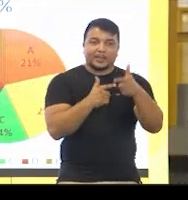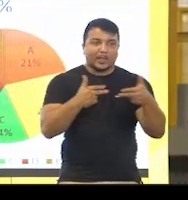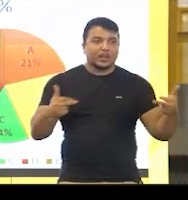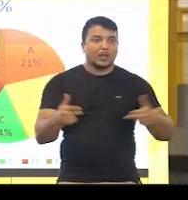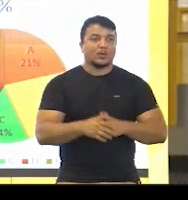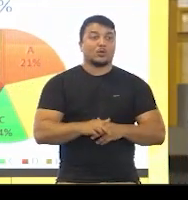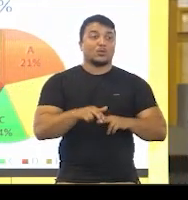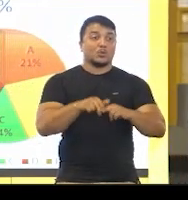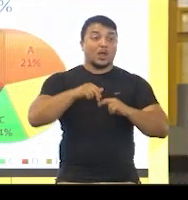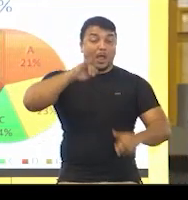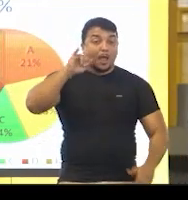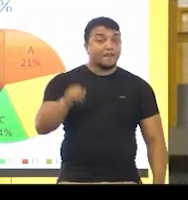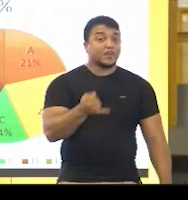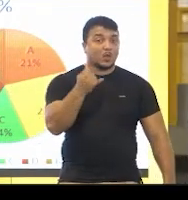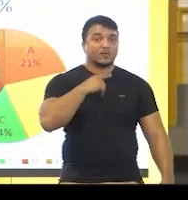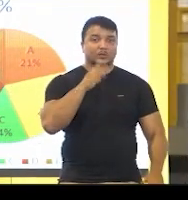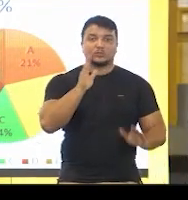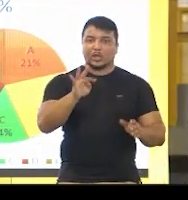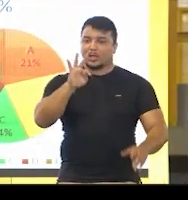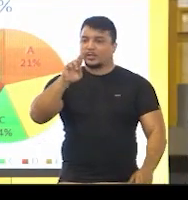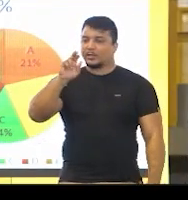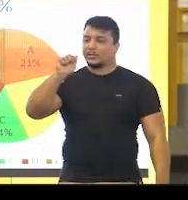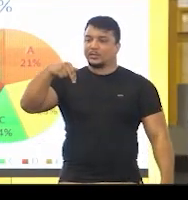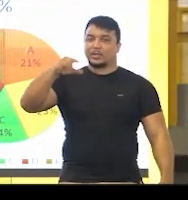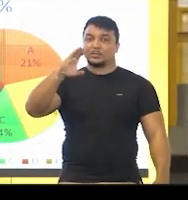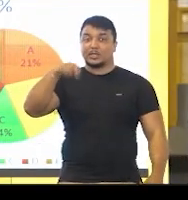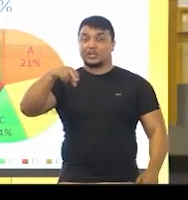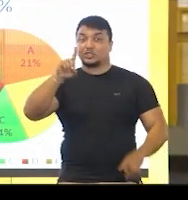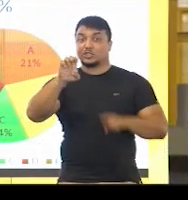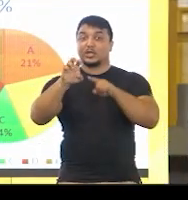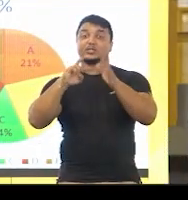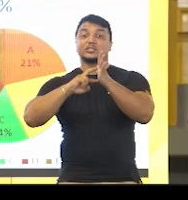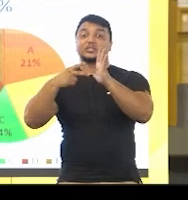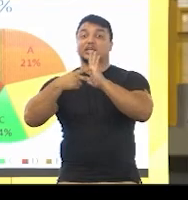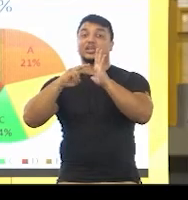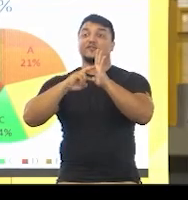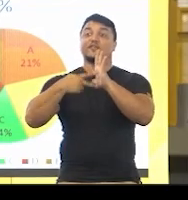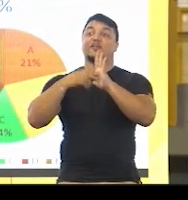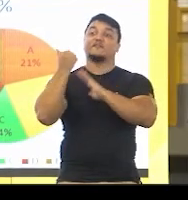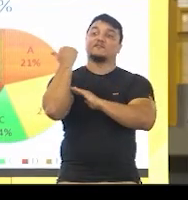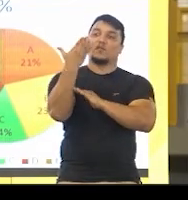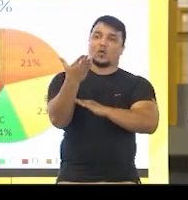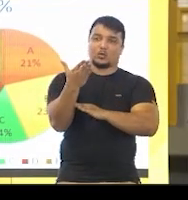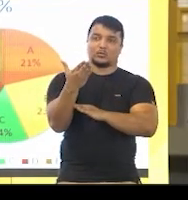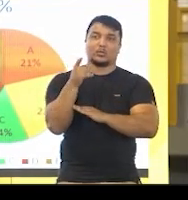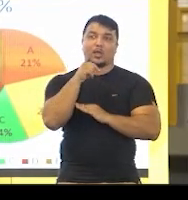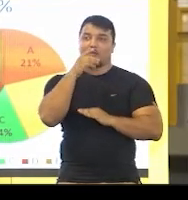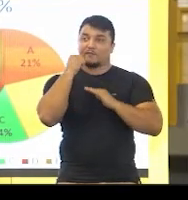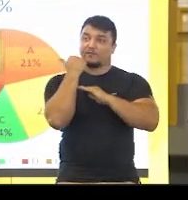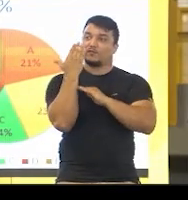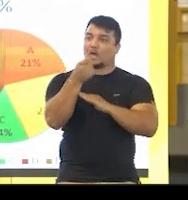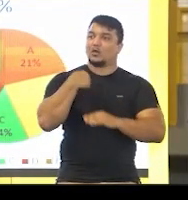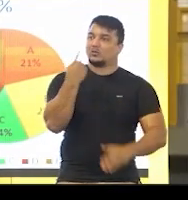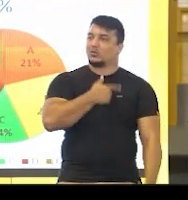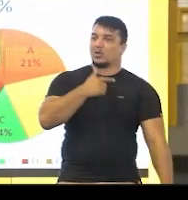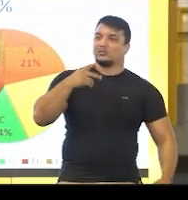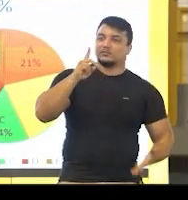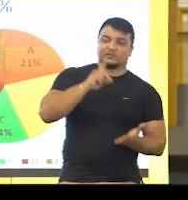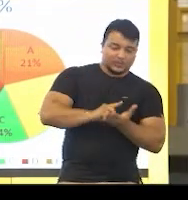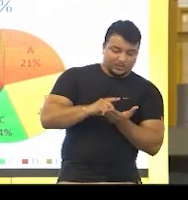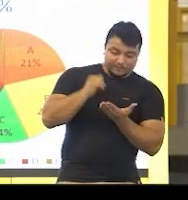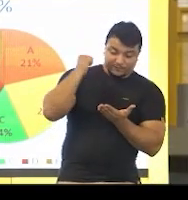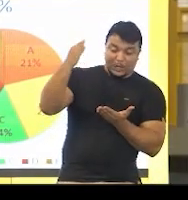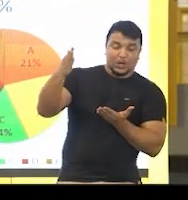material. Aproveita que você grifou transcende. Transcende é o quê? Que está fora, que extrapola, que está fora da nossa